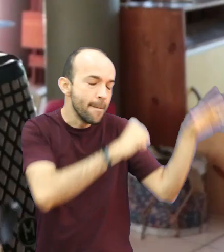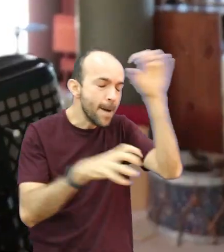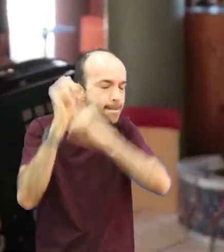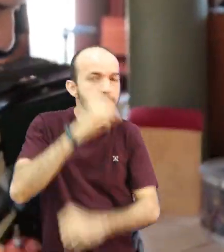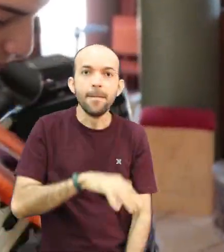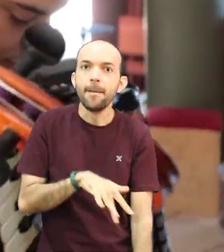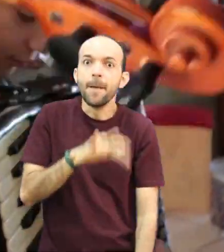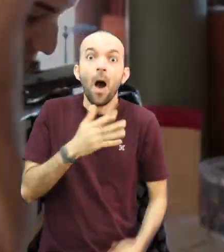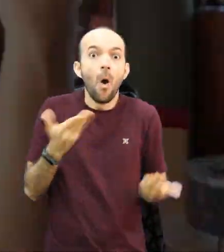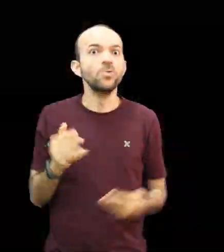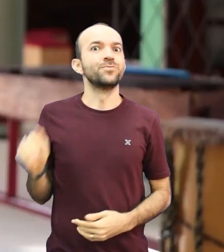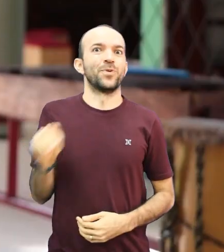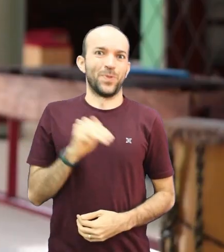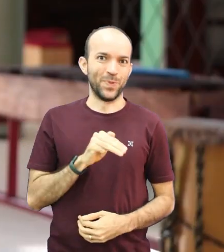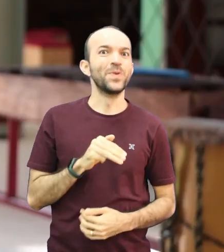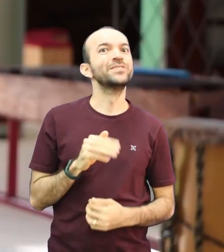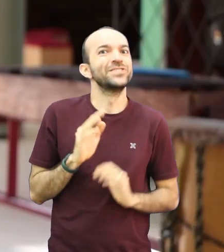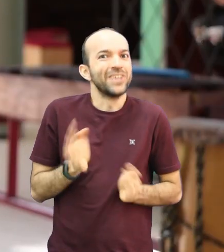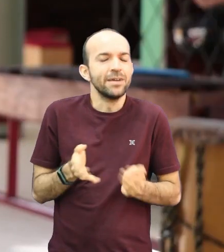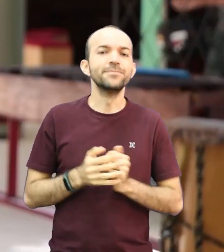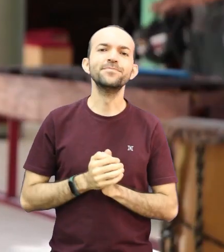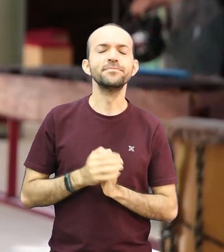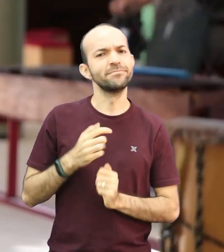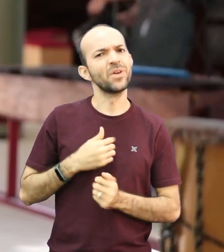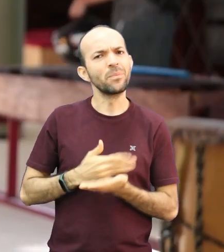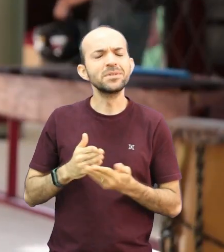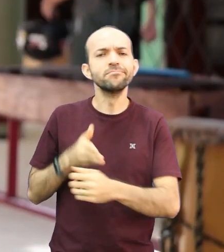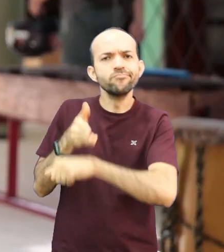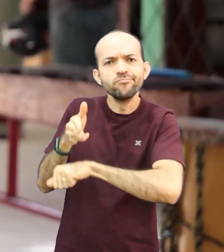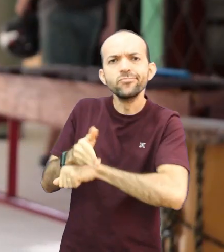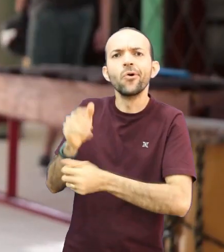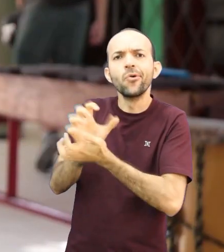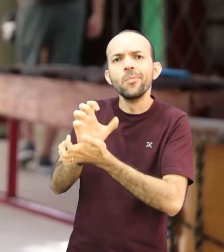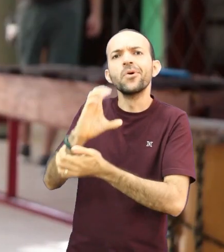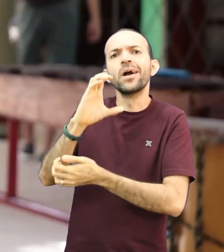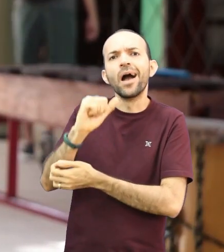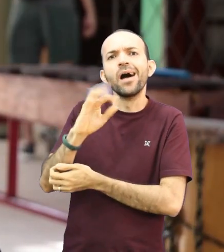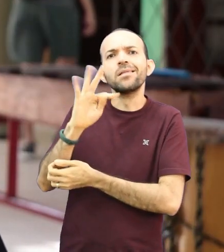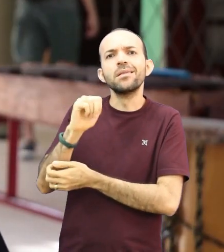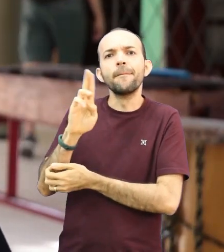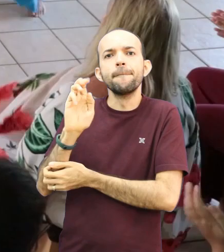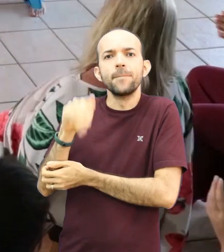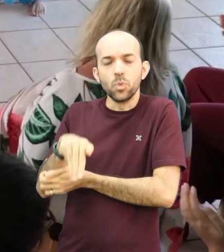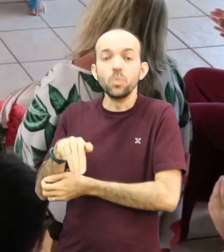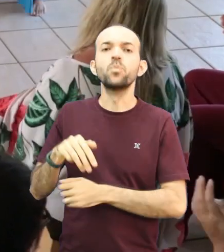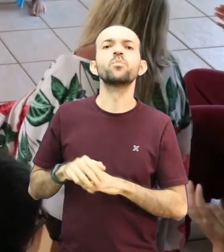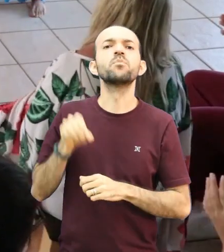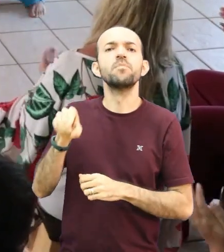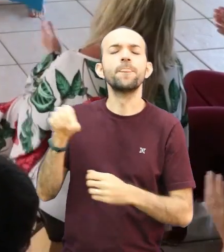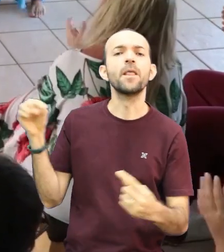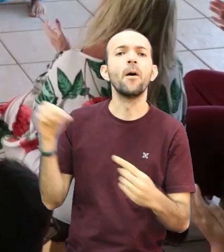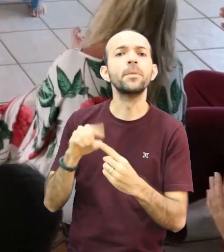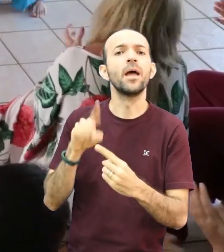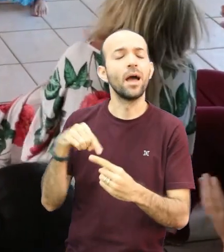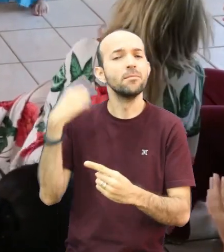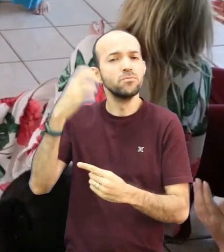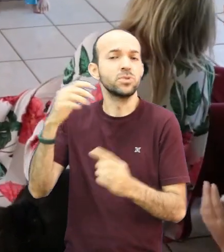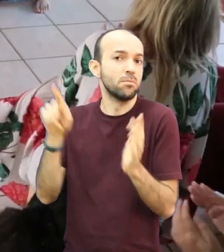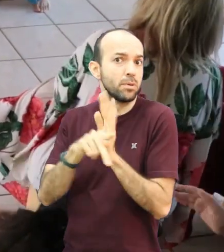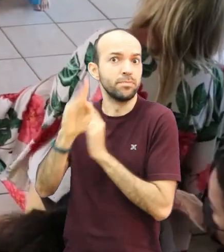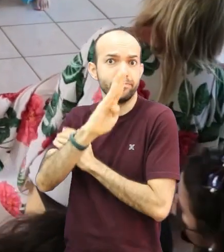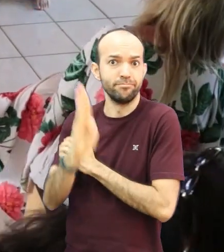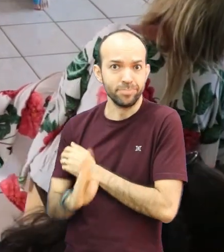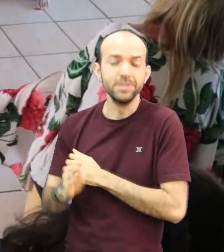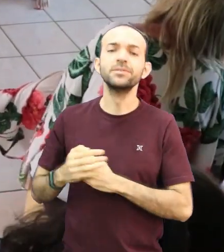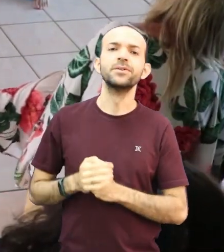é monitor na instituição que eu tive essa oportunidade de participar até do grupo catar bom que eu faço parte de hoje que é de um lado mais